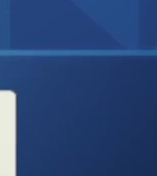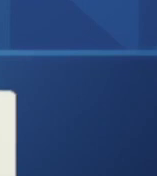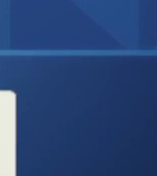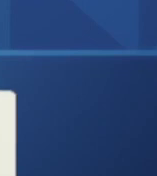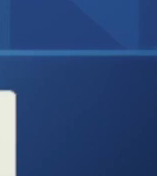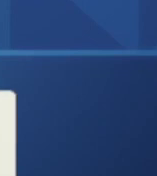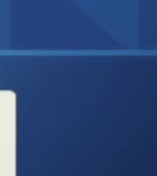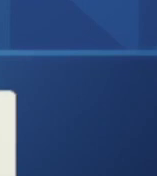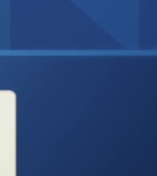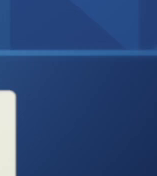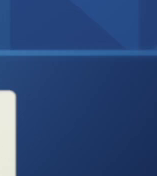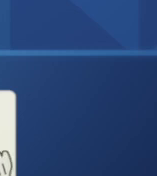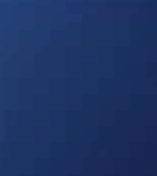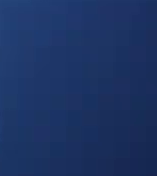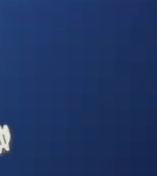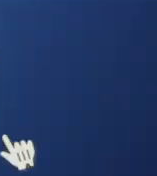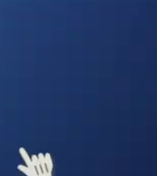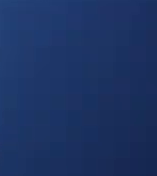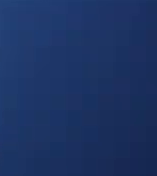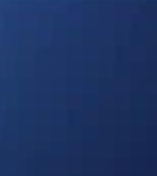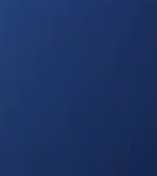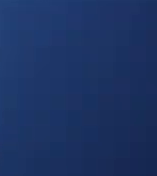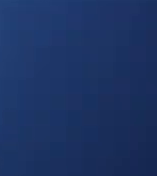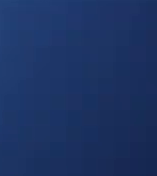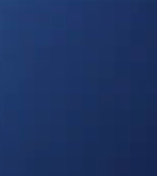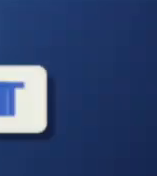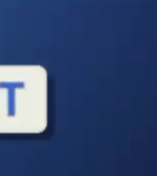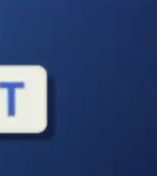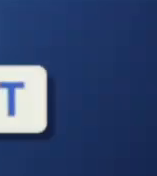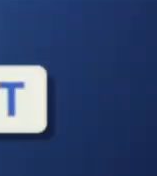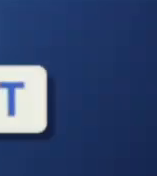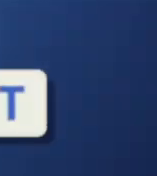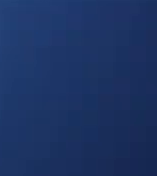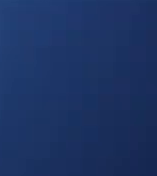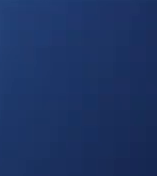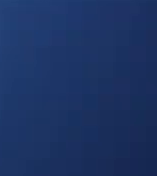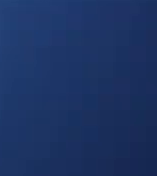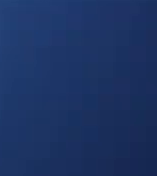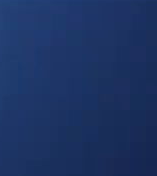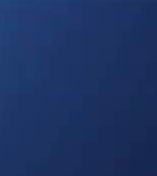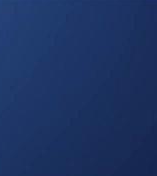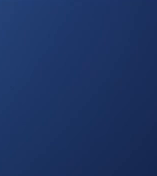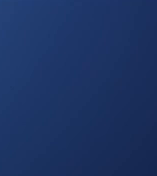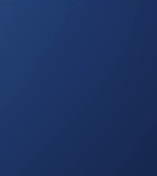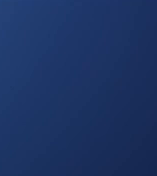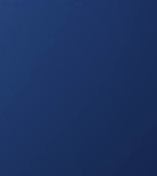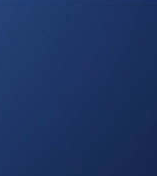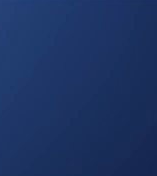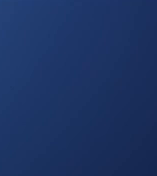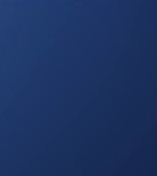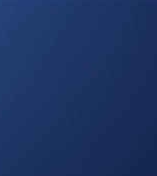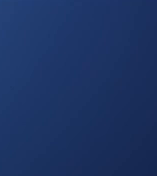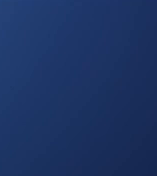no factuais que tal lua inscreva. Não há nenhum botão notificação ou de for comentário no faz tudo, vai merecê-lo.